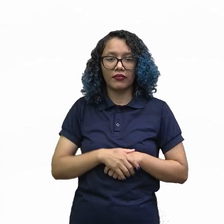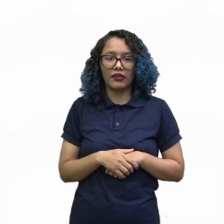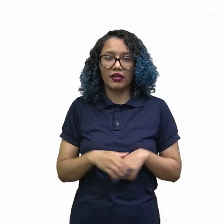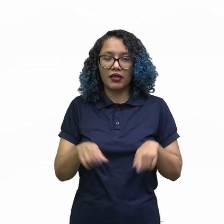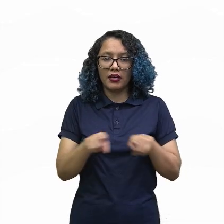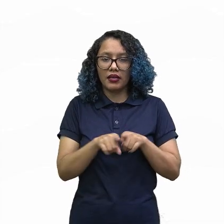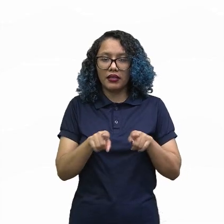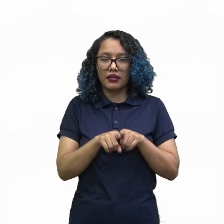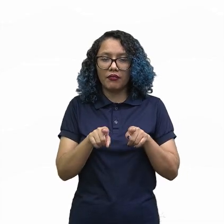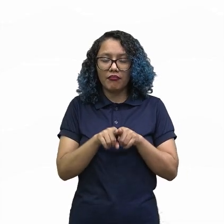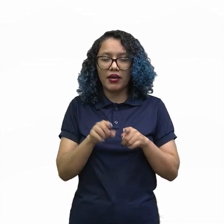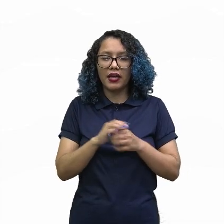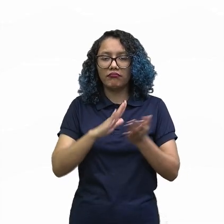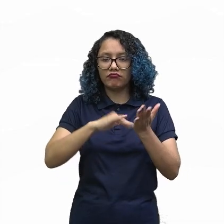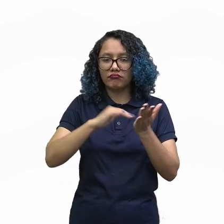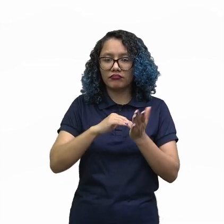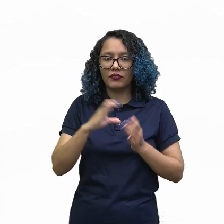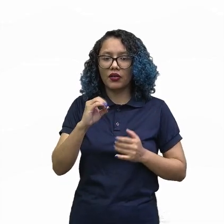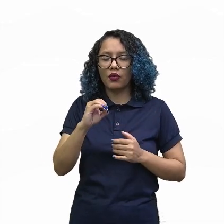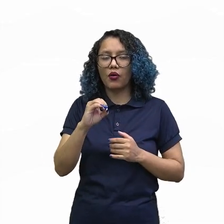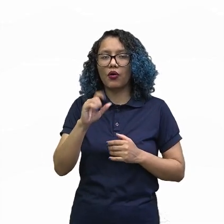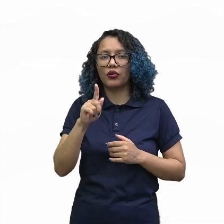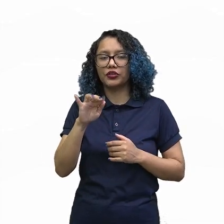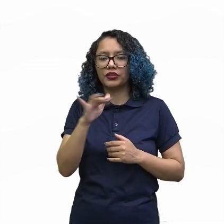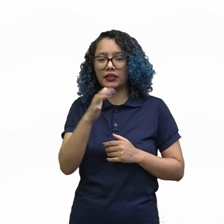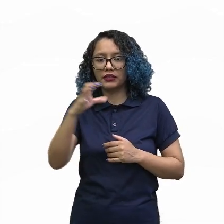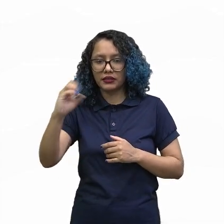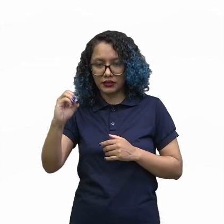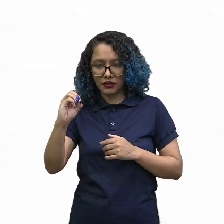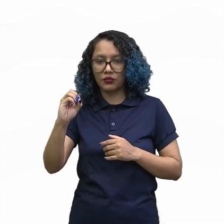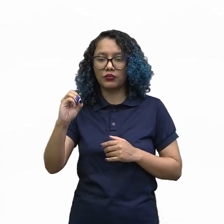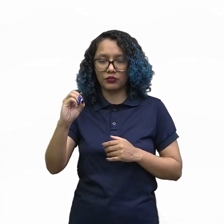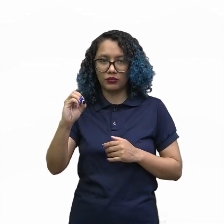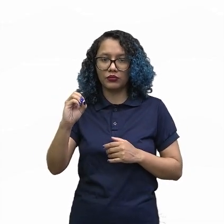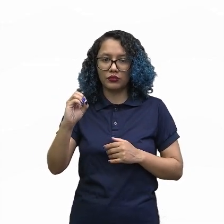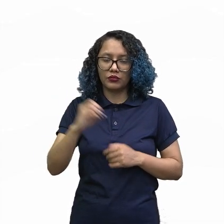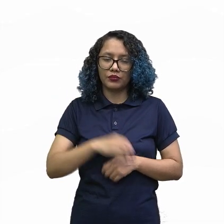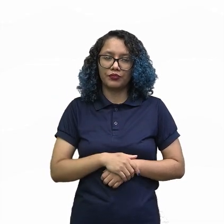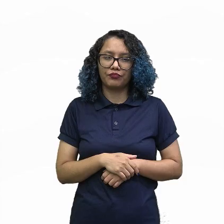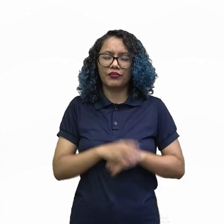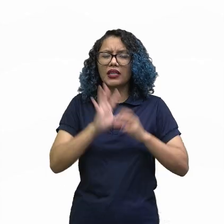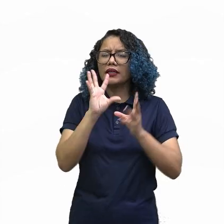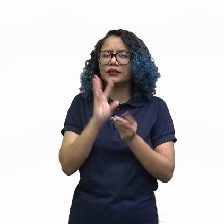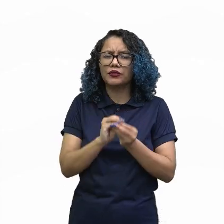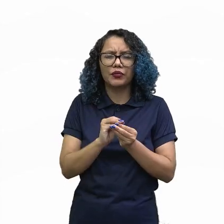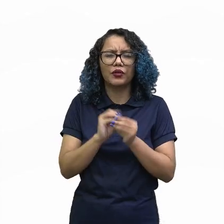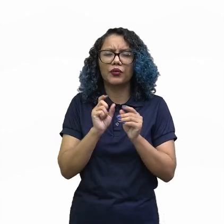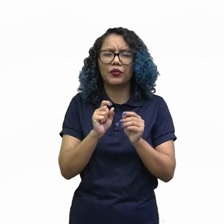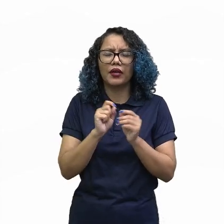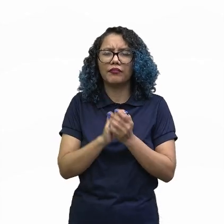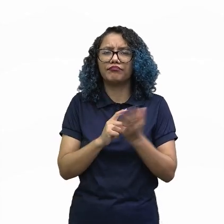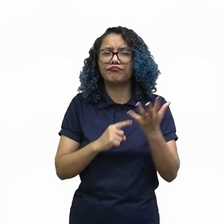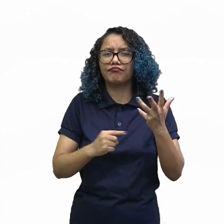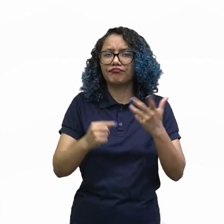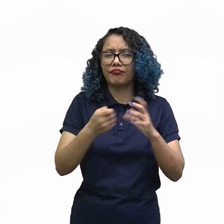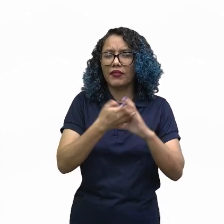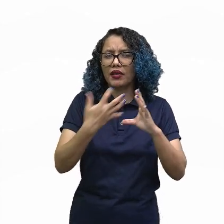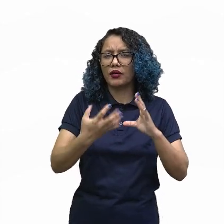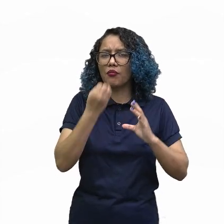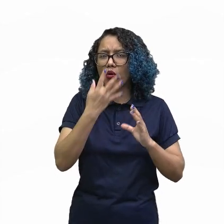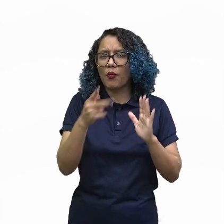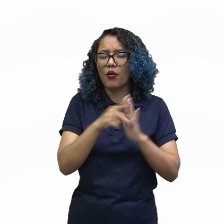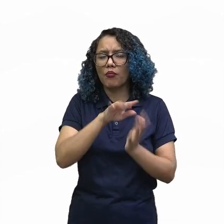cogeração celulósica. Aí nós temos essas matérias-primas. Em resumo, nós temos as vantagens da